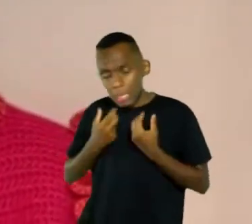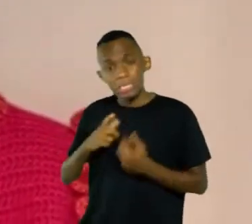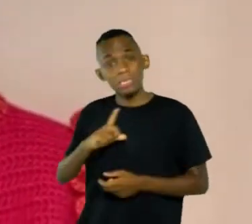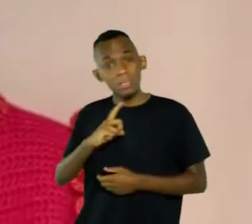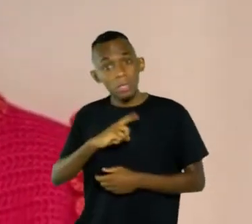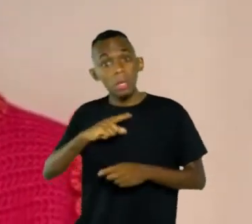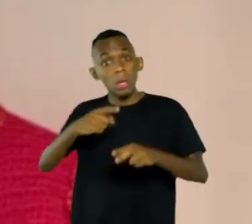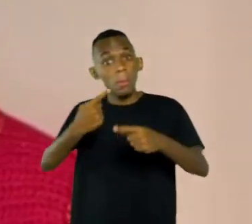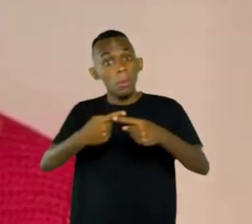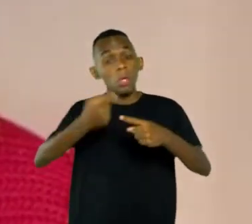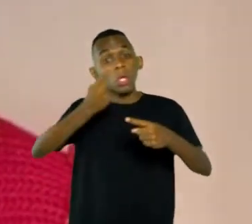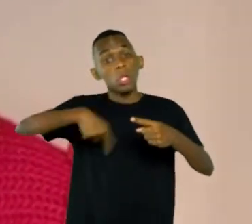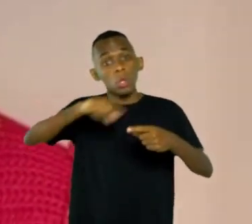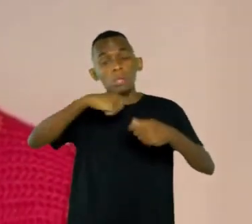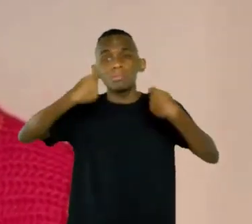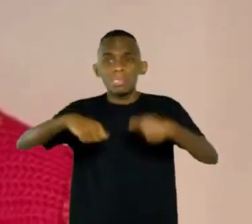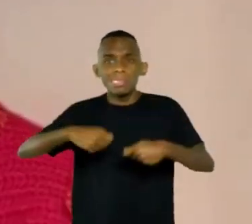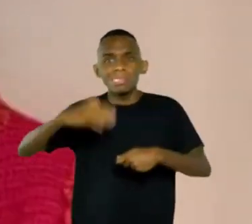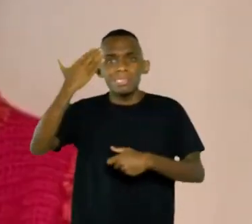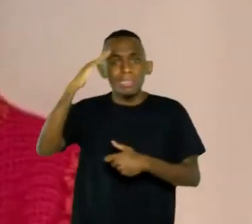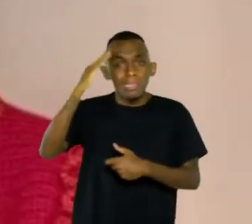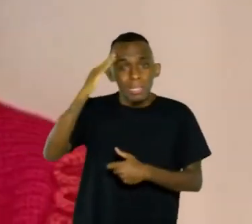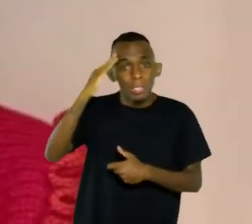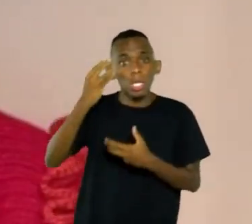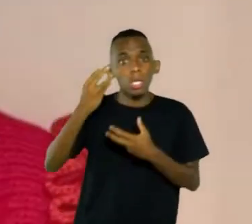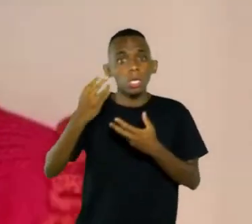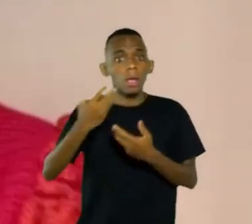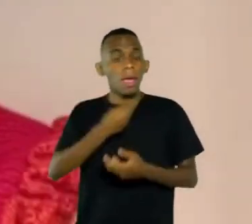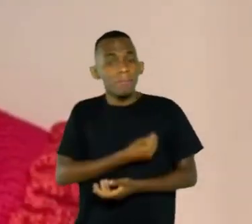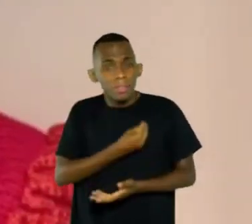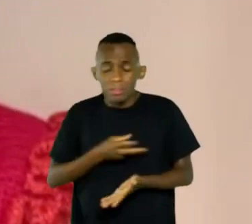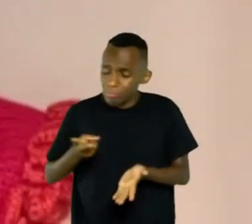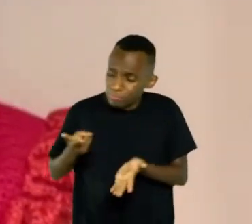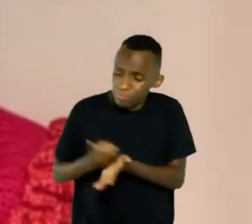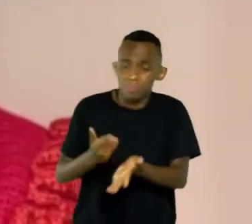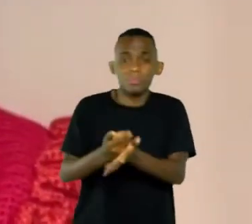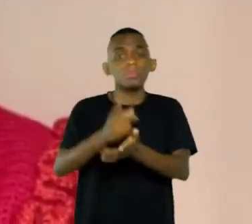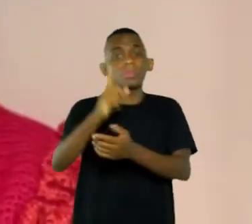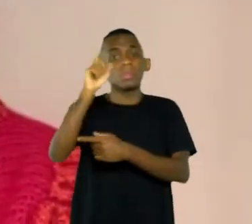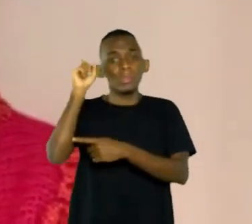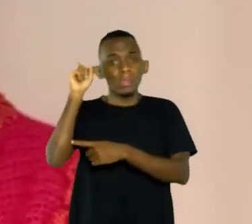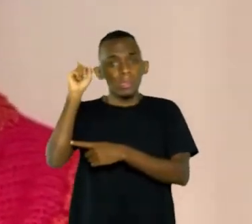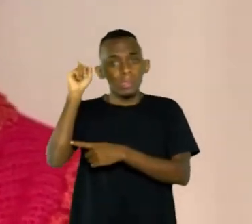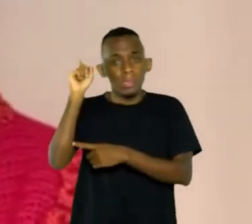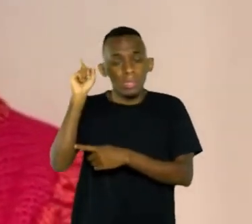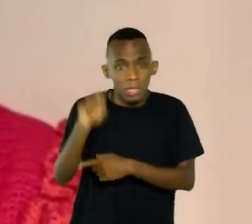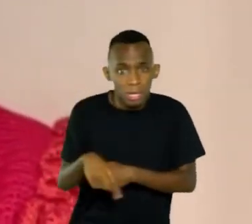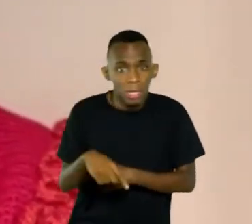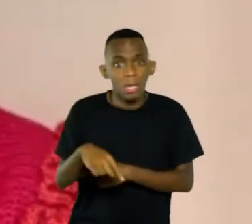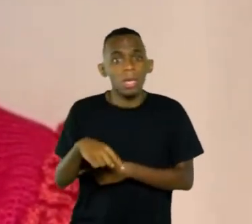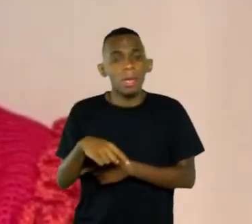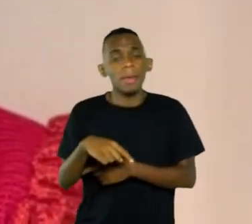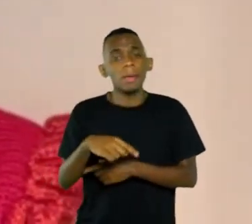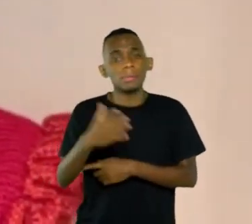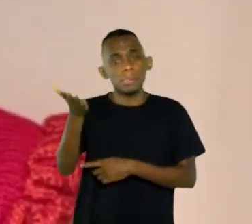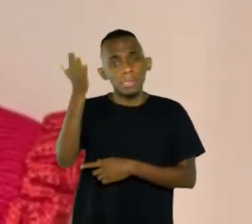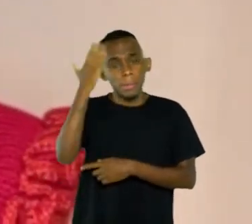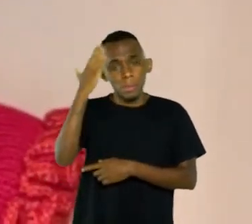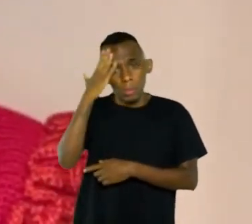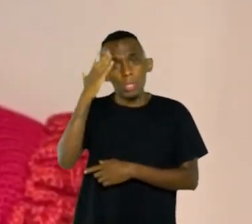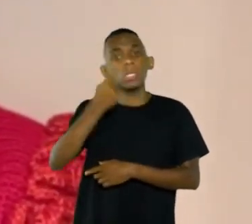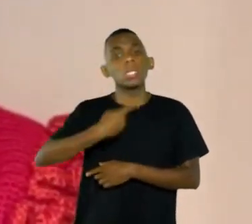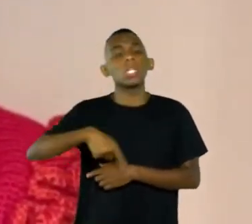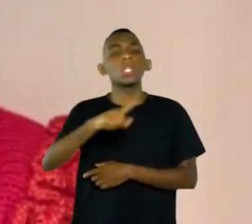precisa entender a impermanência da vida, né? Essa é uma das grandes sabedorias que a gente